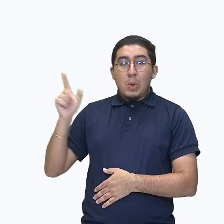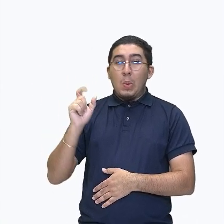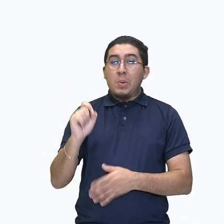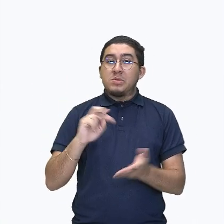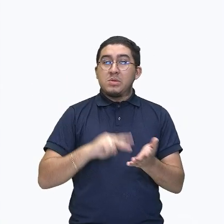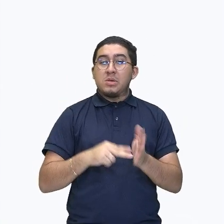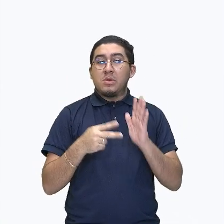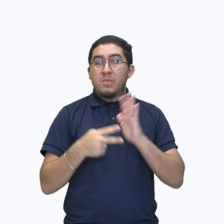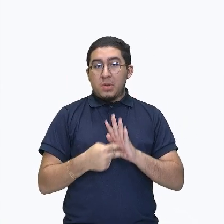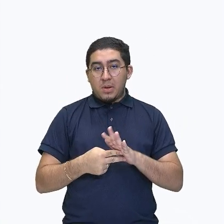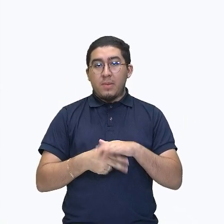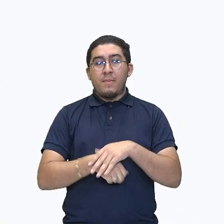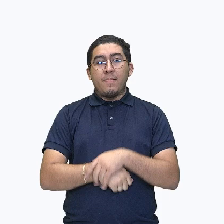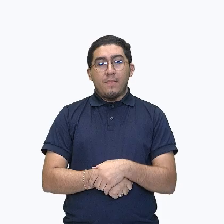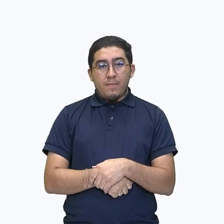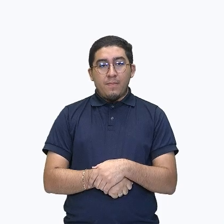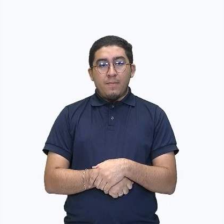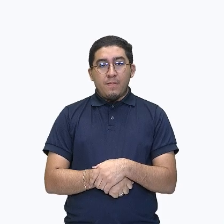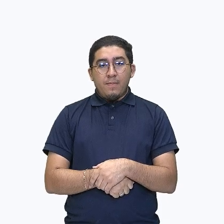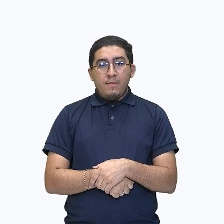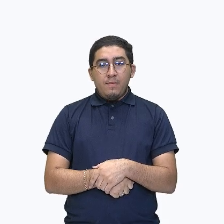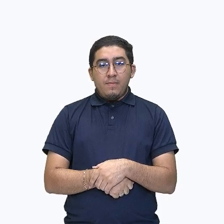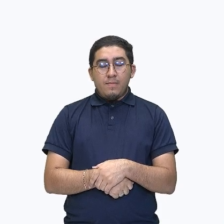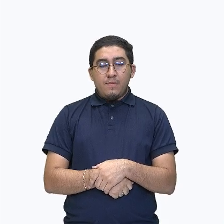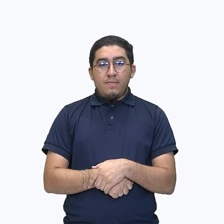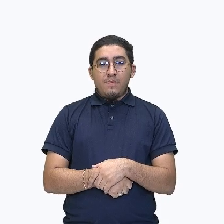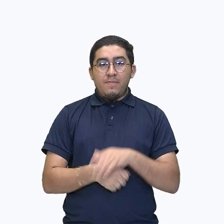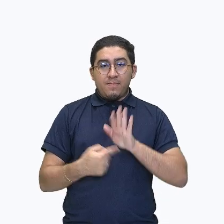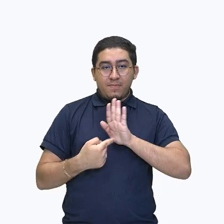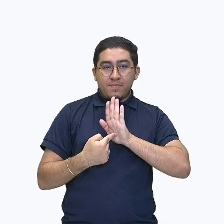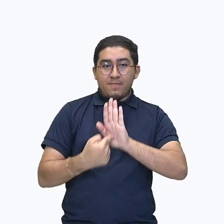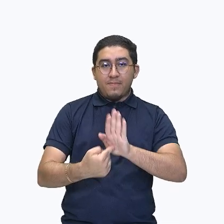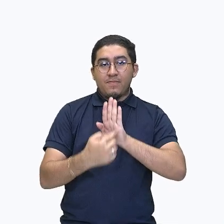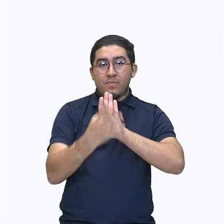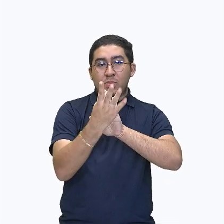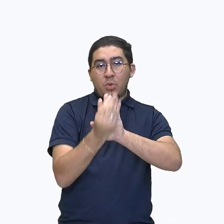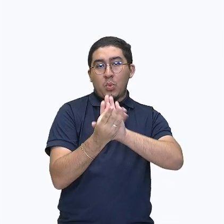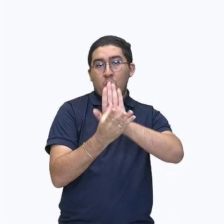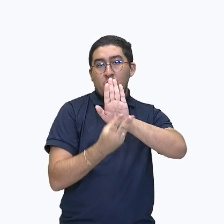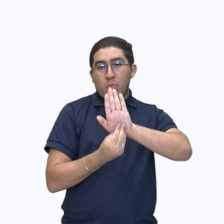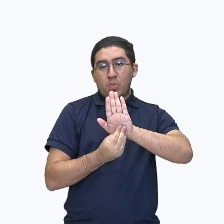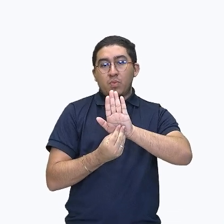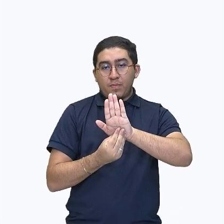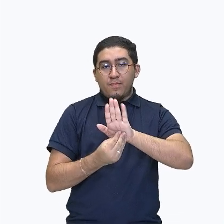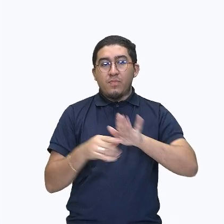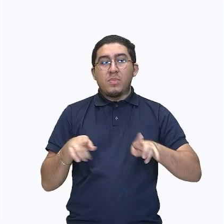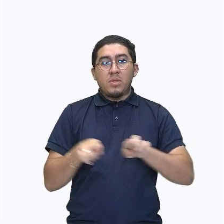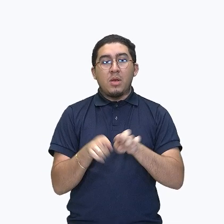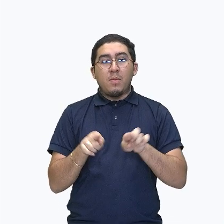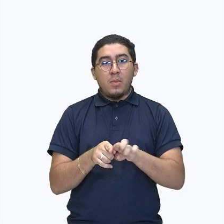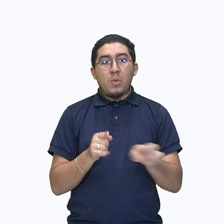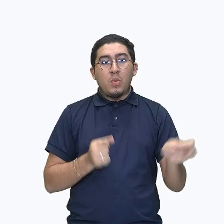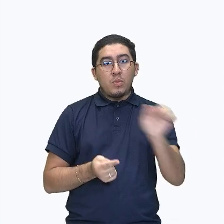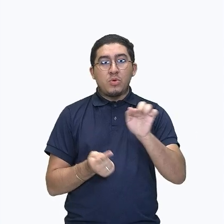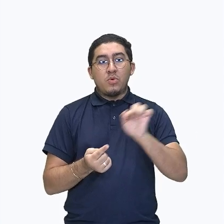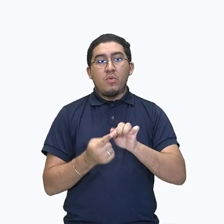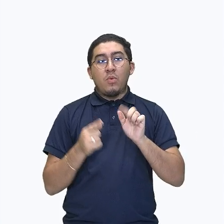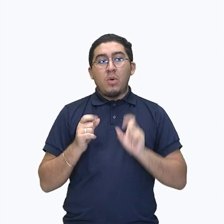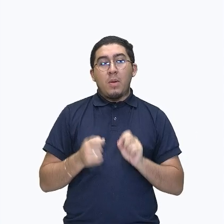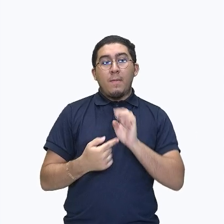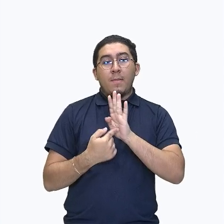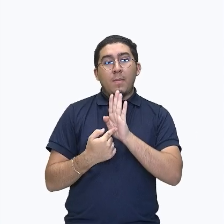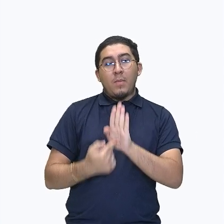Ele é destinado à exposição de conteúdos e tem como objetivo a apresentação